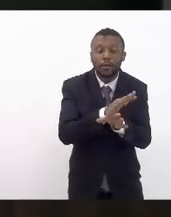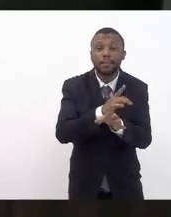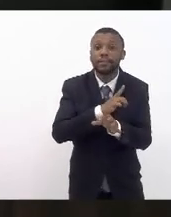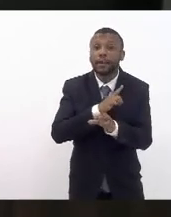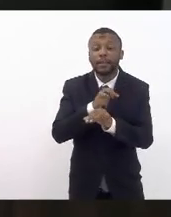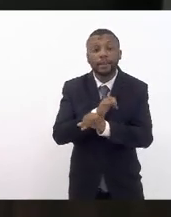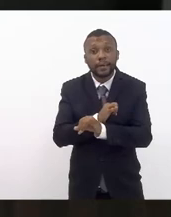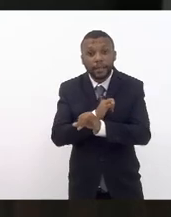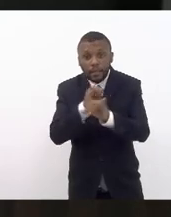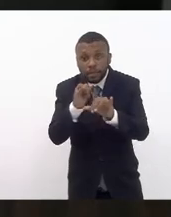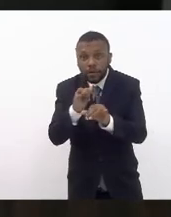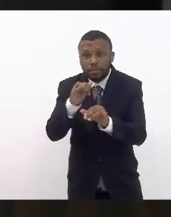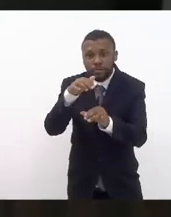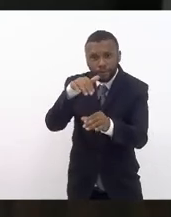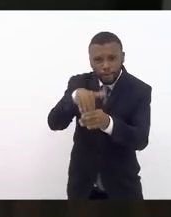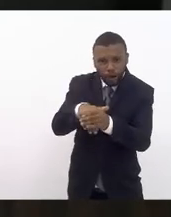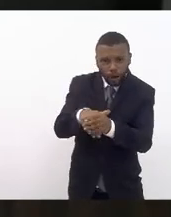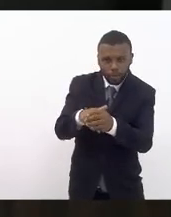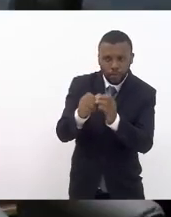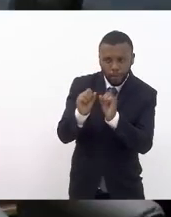de voto. Pode ser assim?